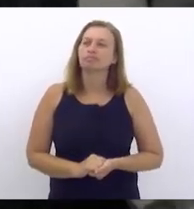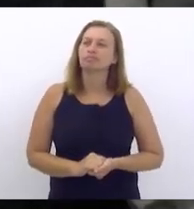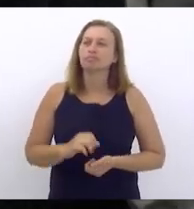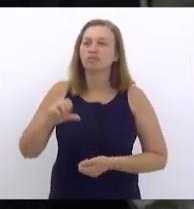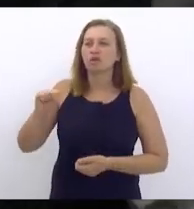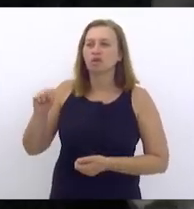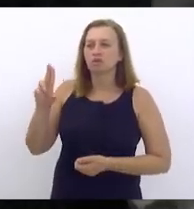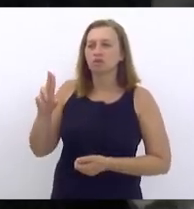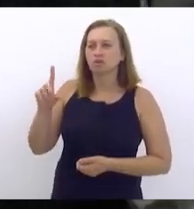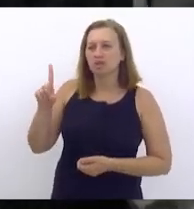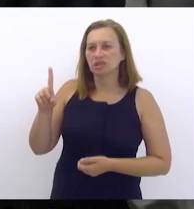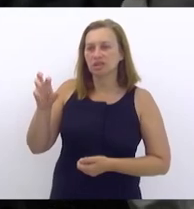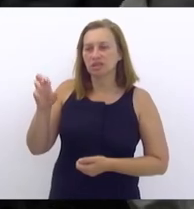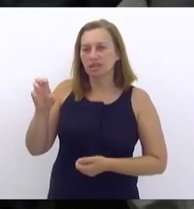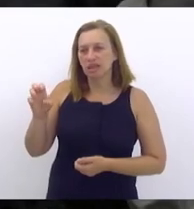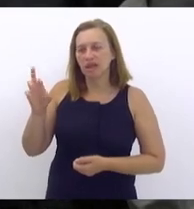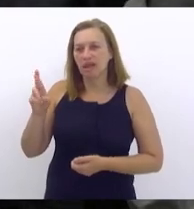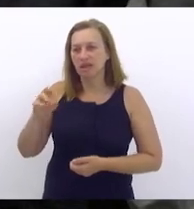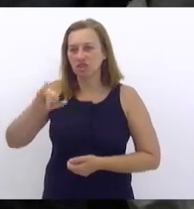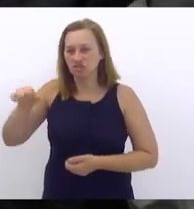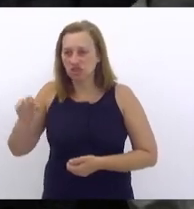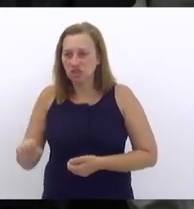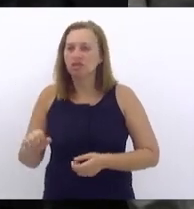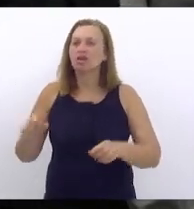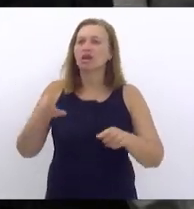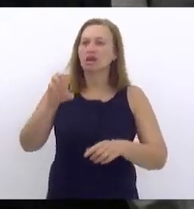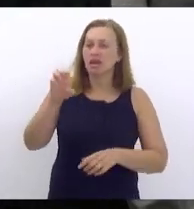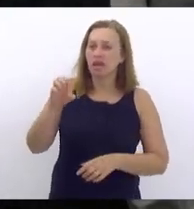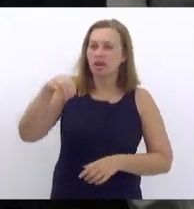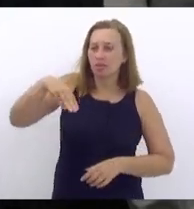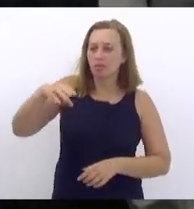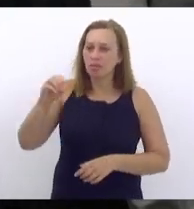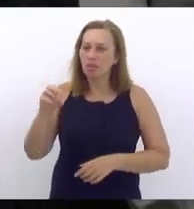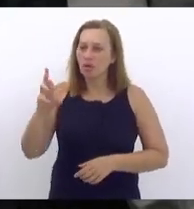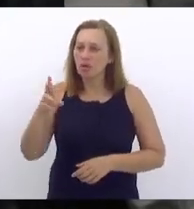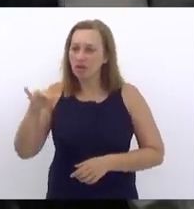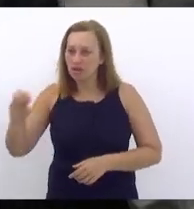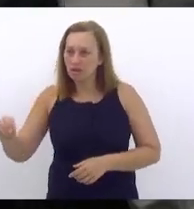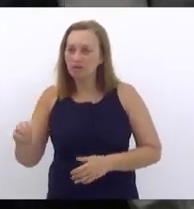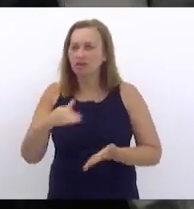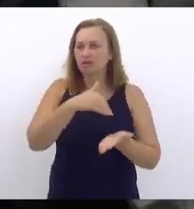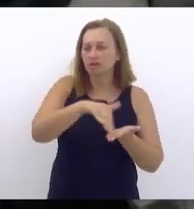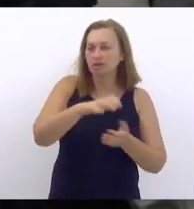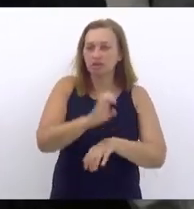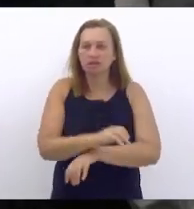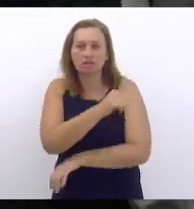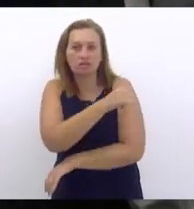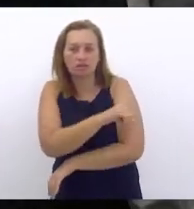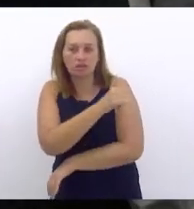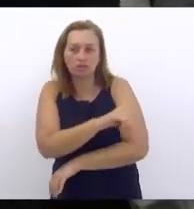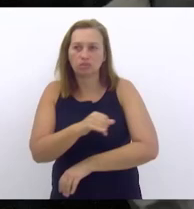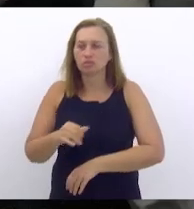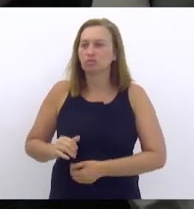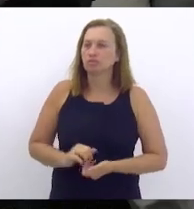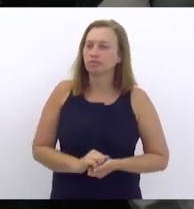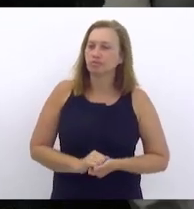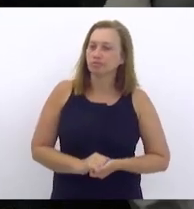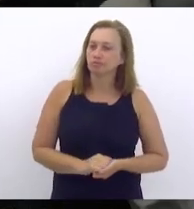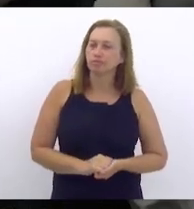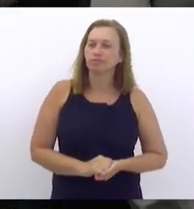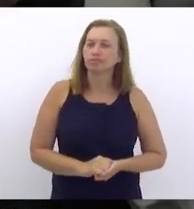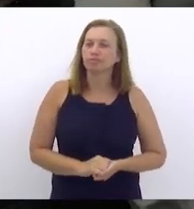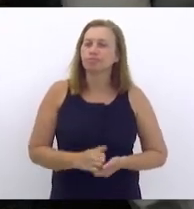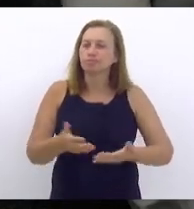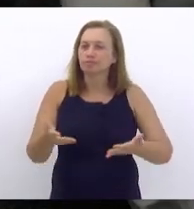SUDERGE, Hemorrio, Secretaria de Estado de Saúde do Estado do Rio de Janeiro, que convocou